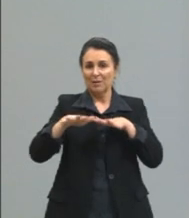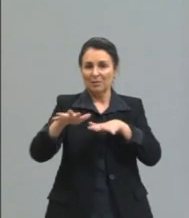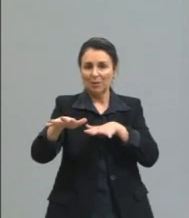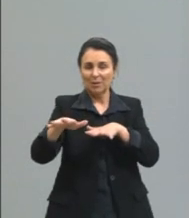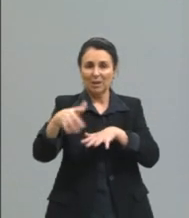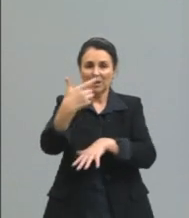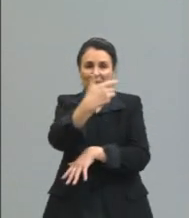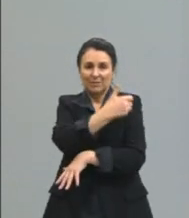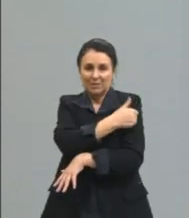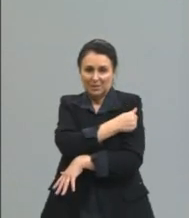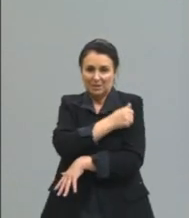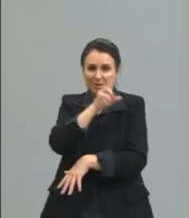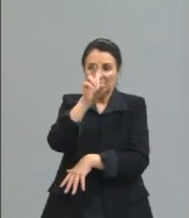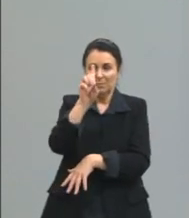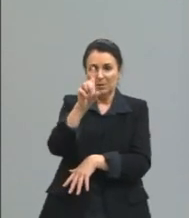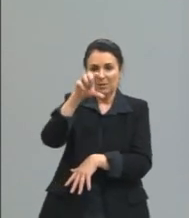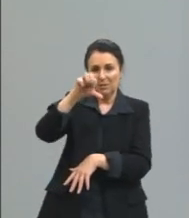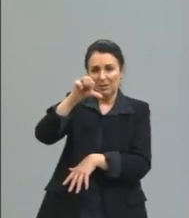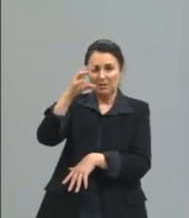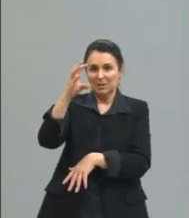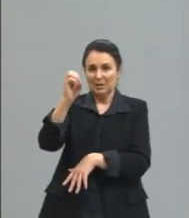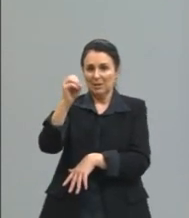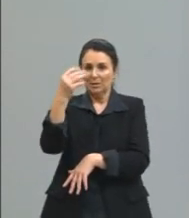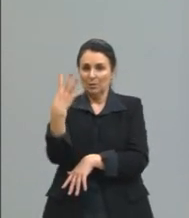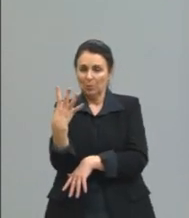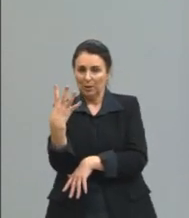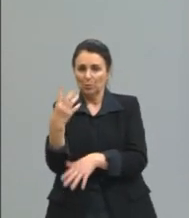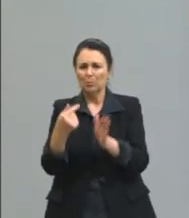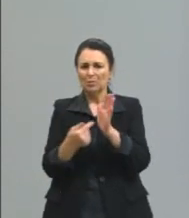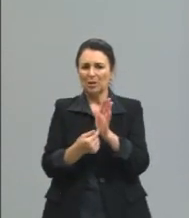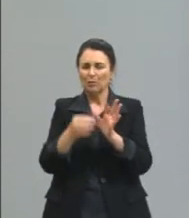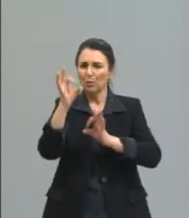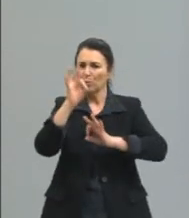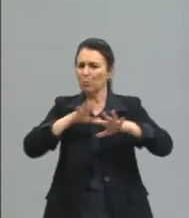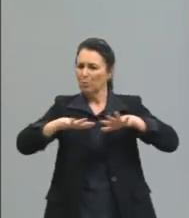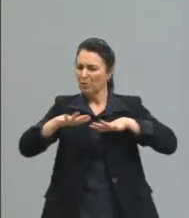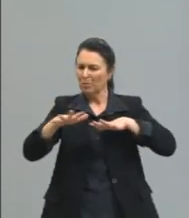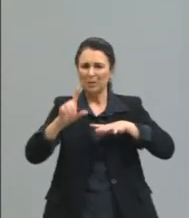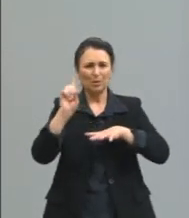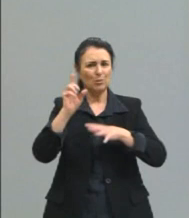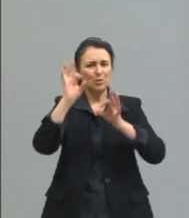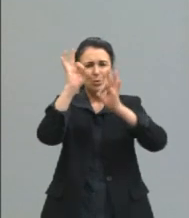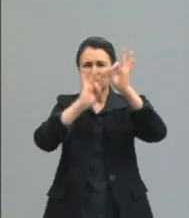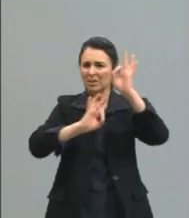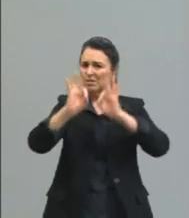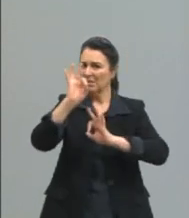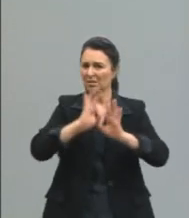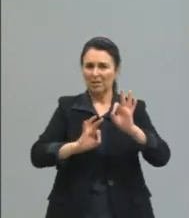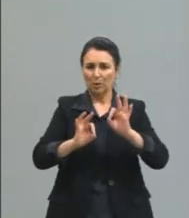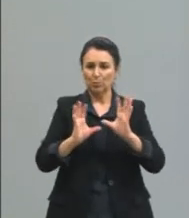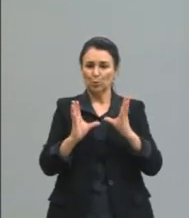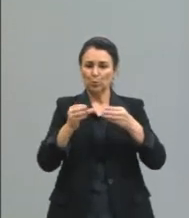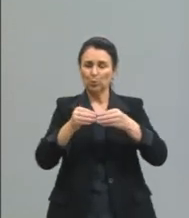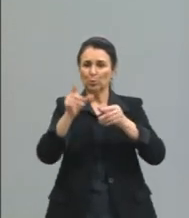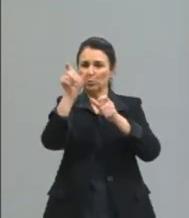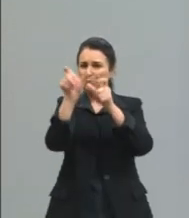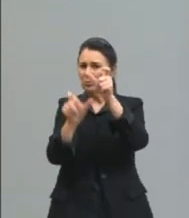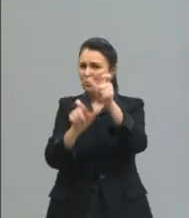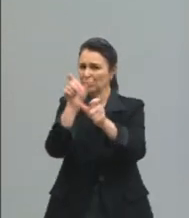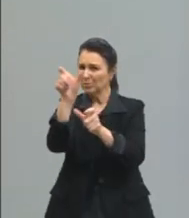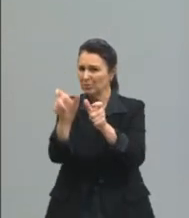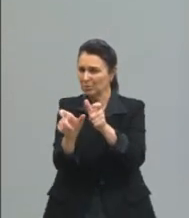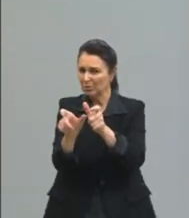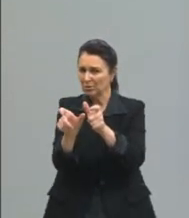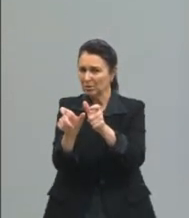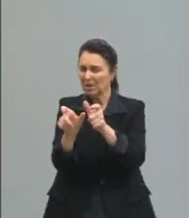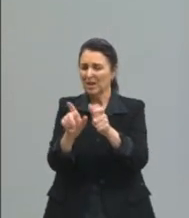1904 mostrou claramente o aspecto defensivo, desorganizado, fragmentado da ação popular. Não se negava o Estado,